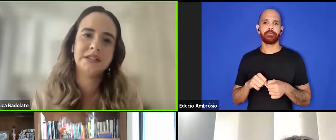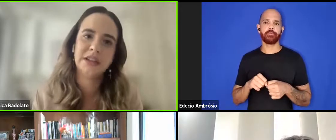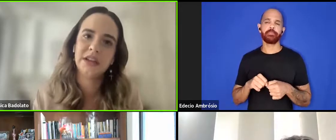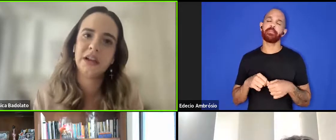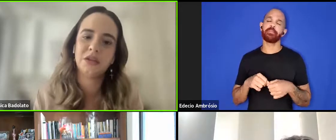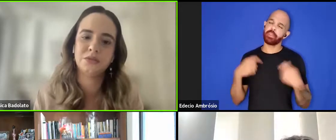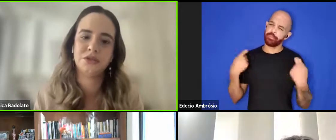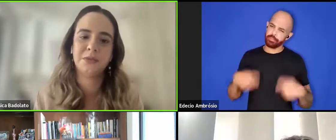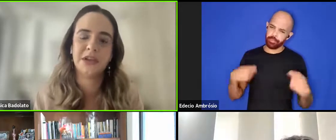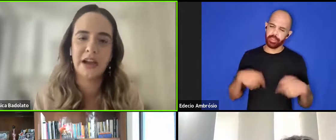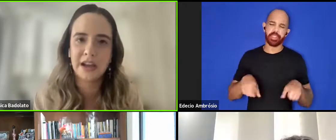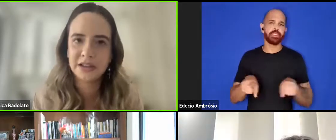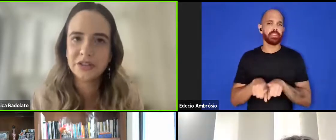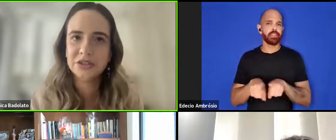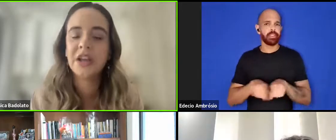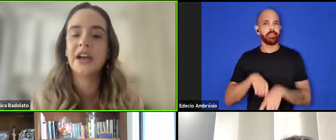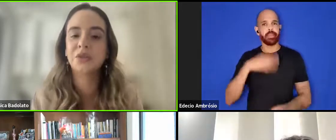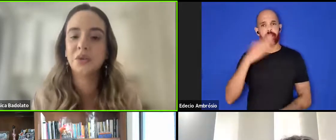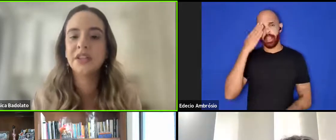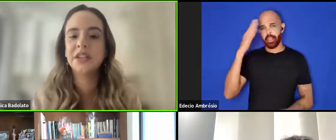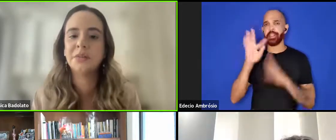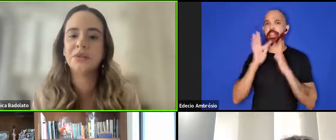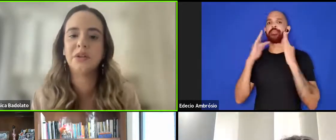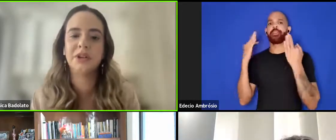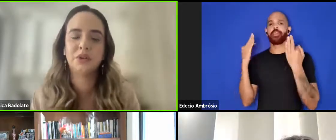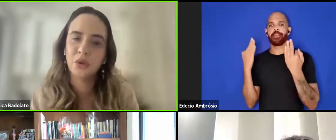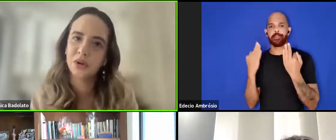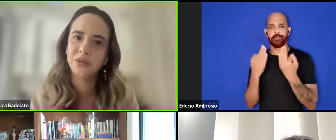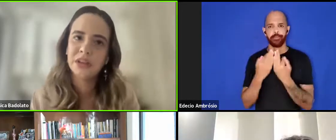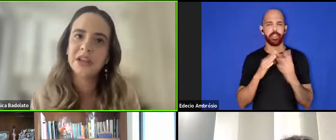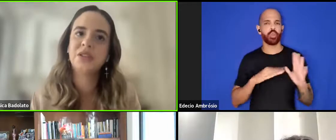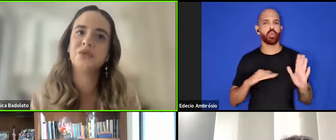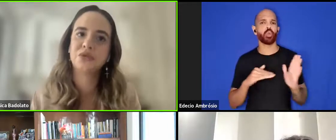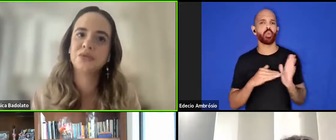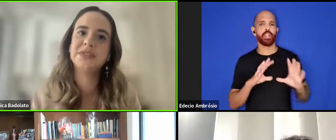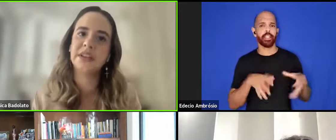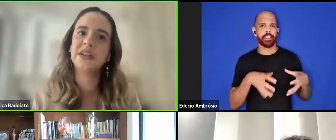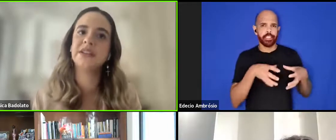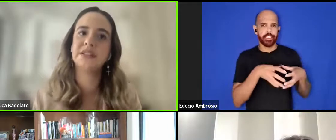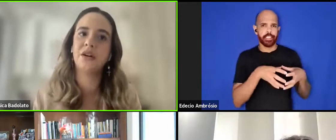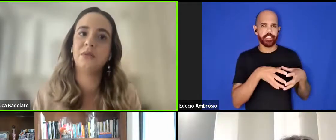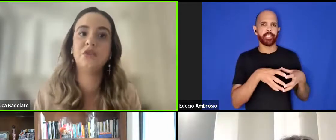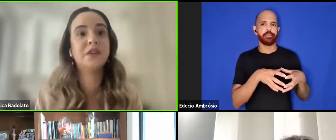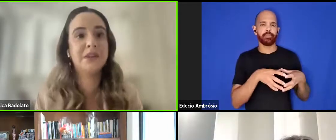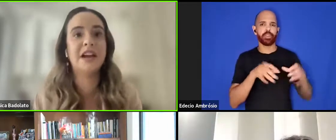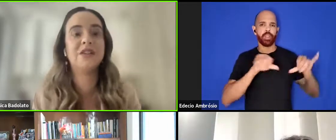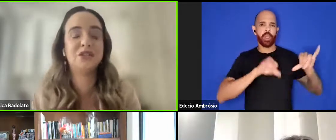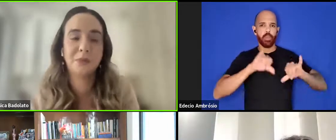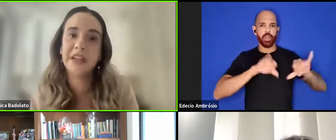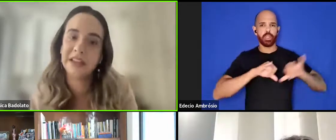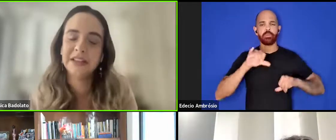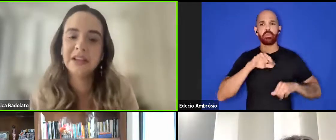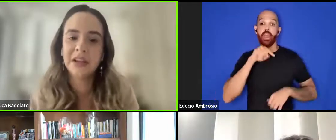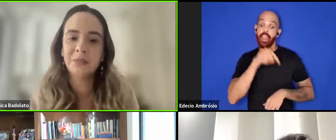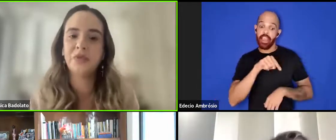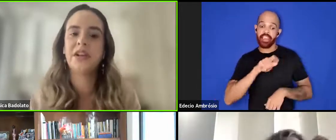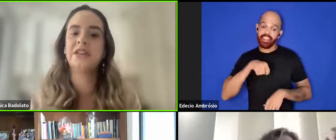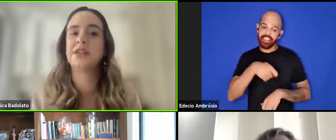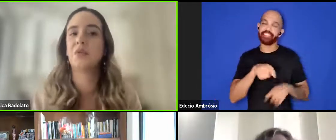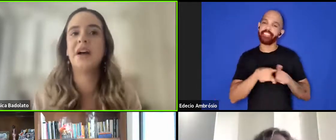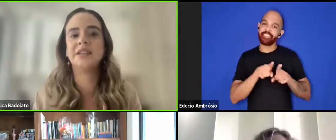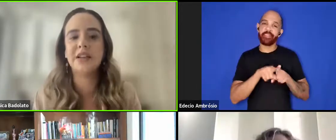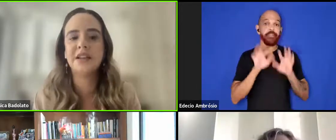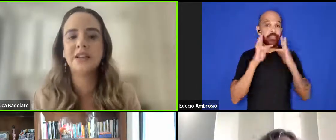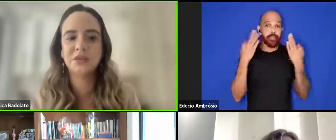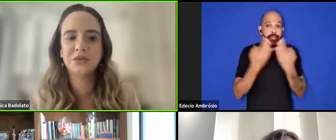de agradecer aos meus familiares, a toda a equipe do laboratório, que eu costumo dizer que são meus familiares também,